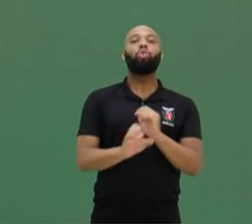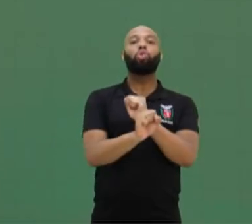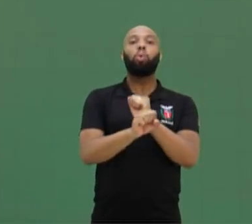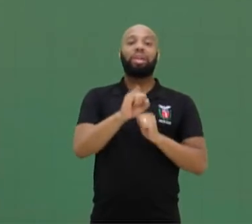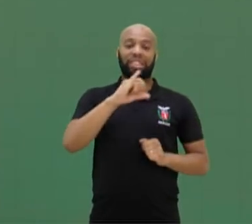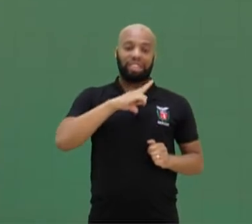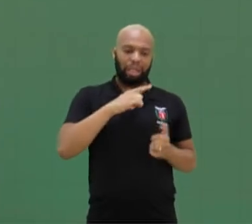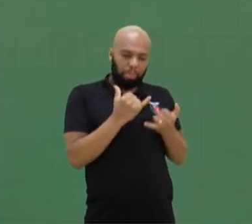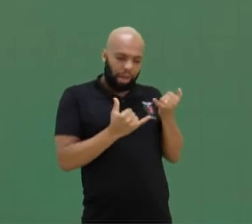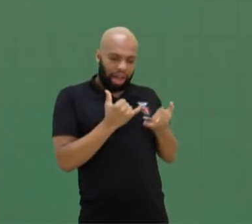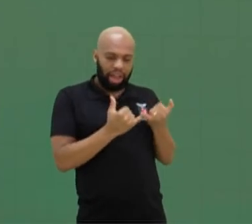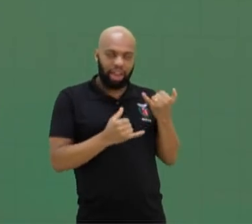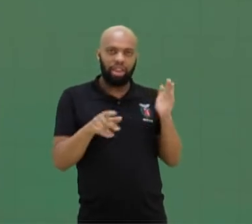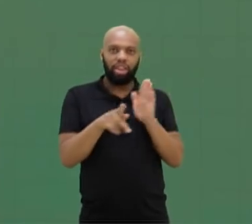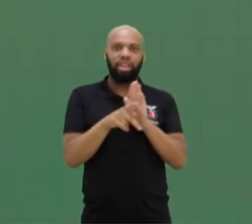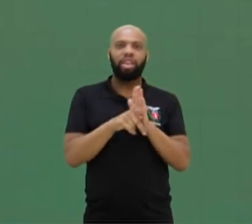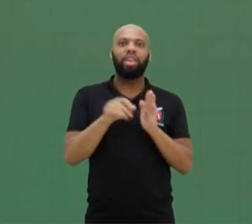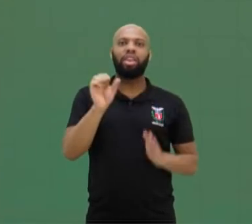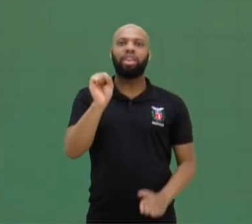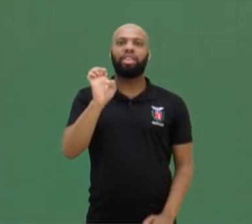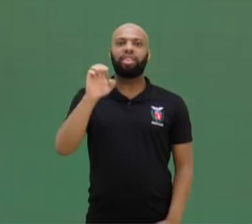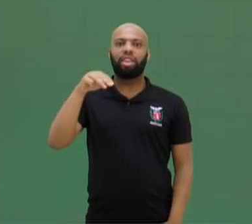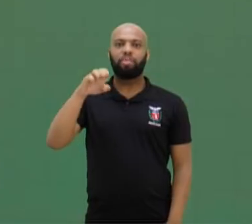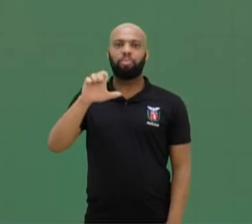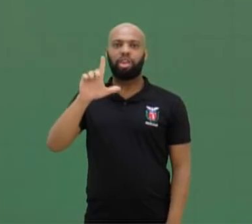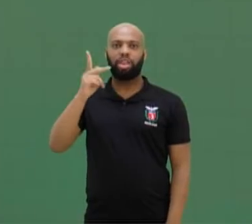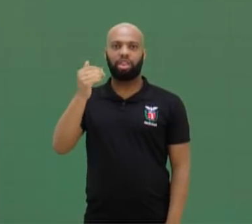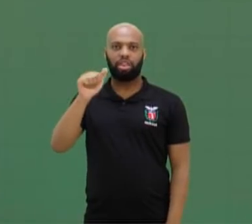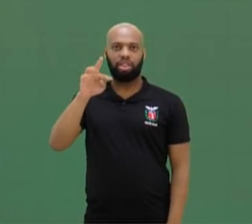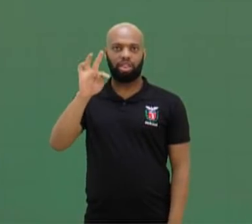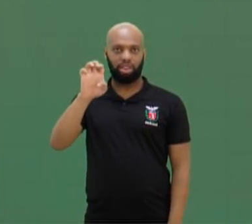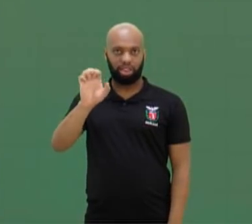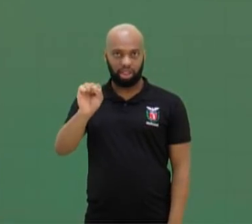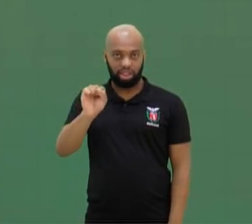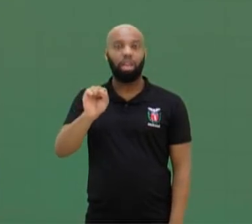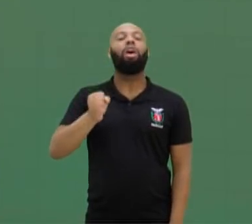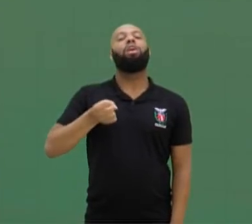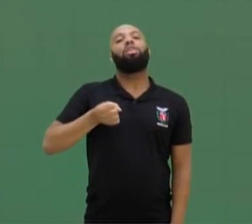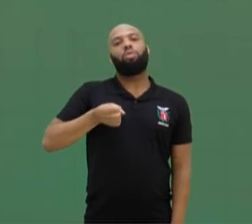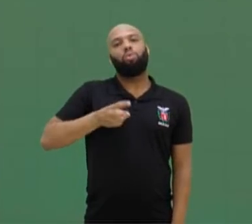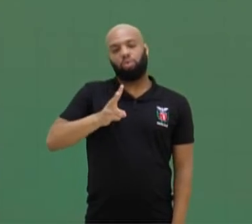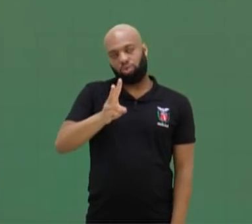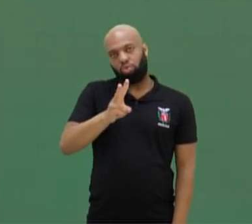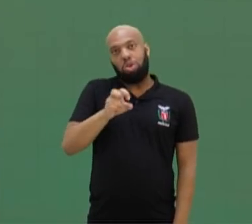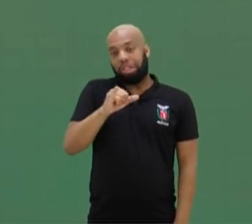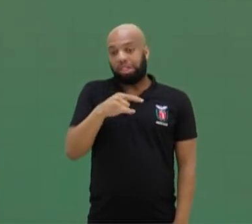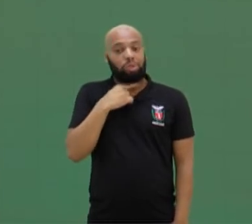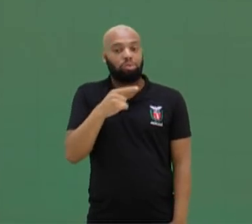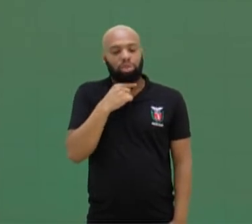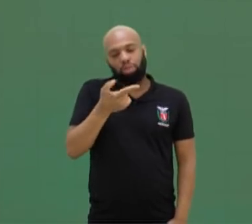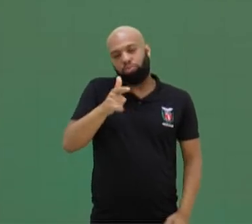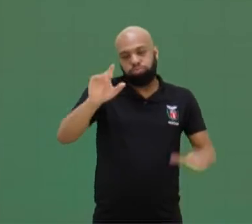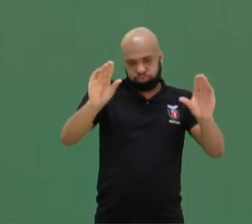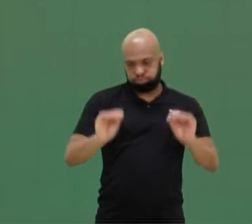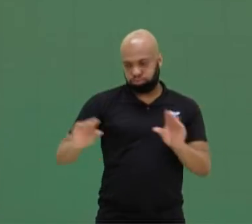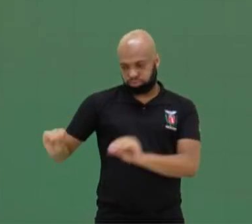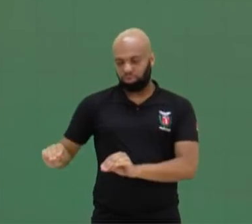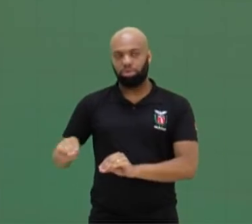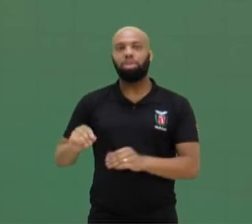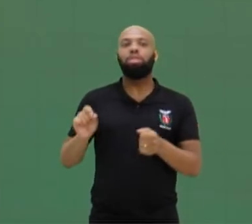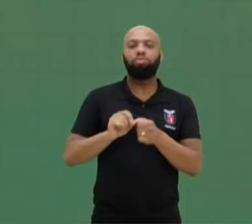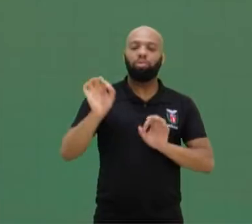termos comuns. Se você não tiver termo comum, você permanece com a igualdade. X ao quadrado, y ao quadrado,